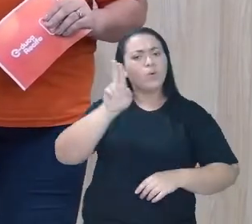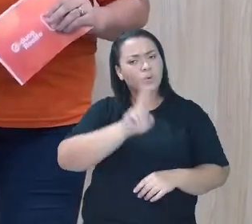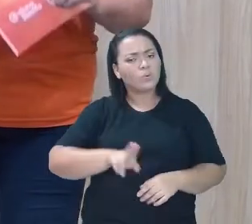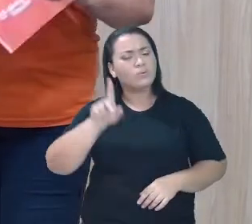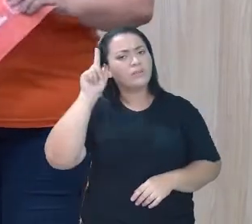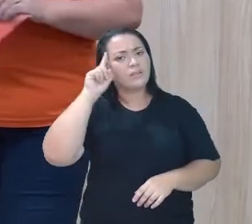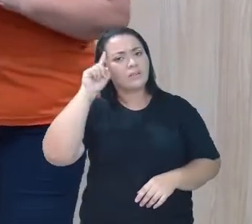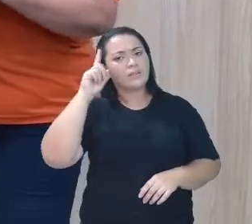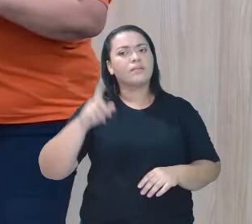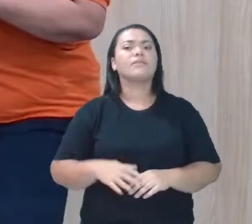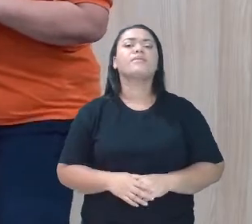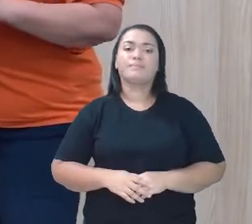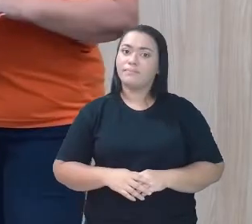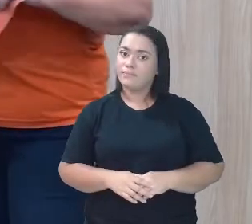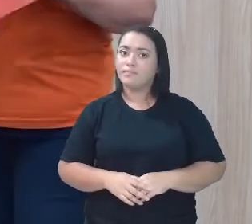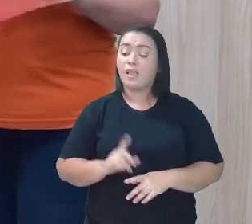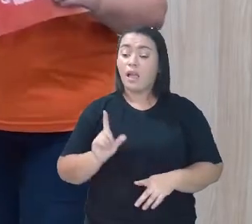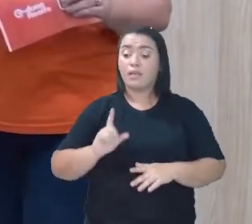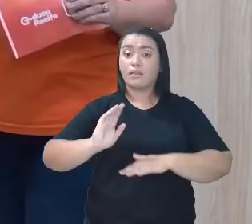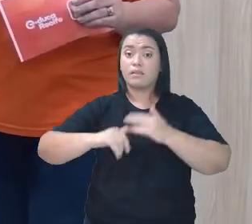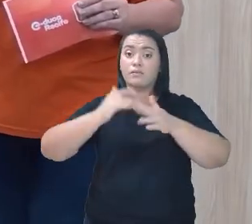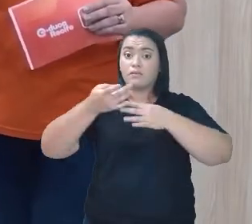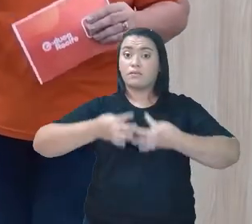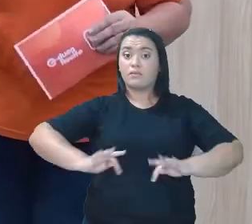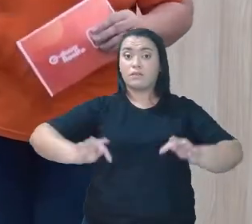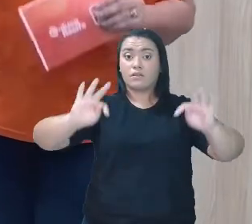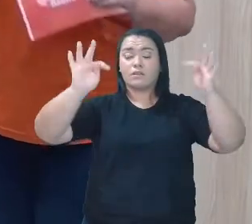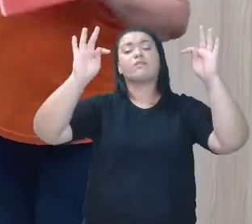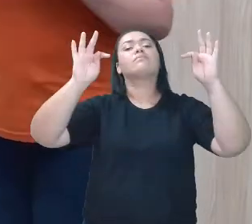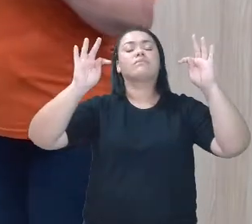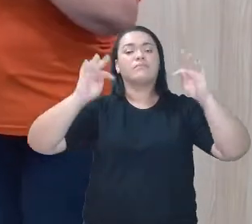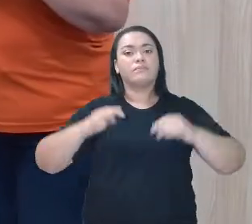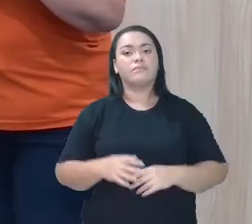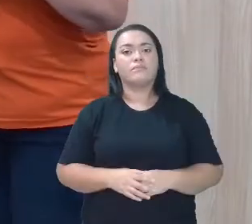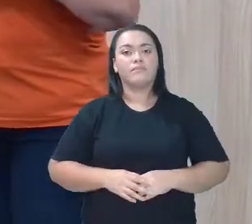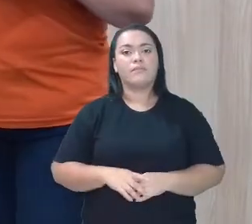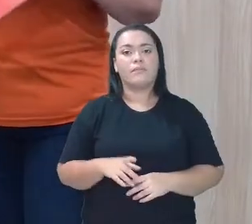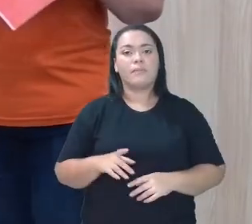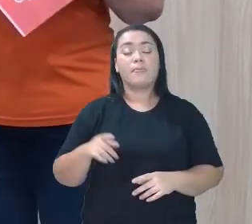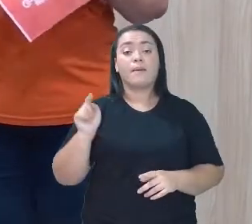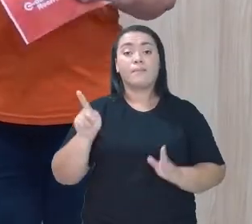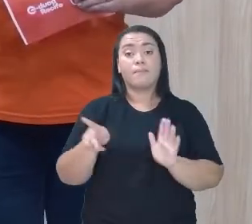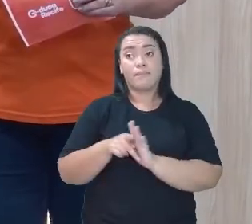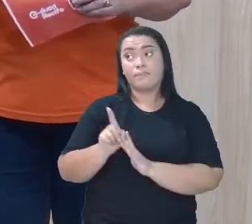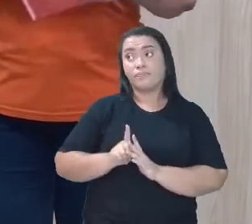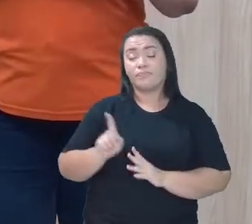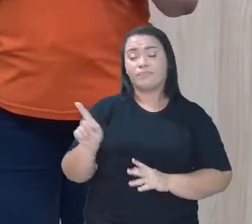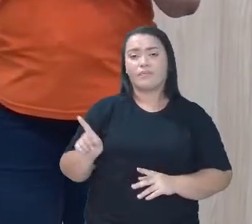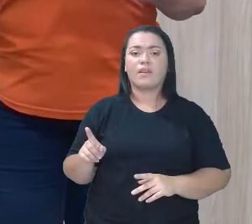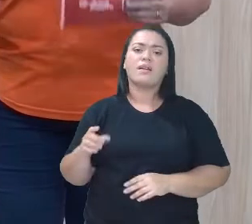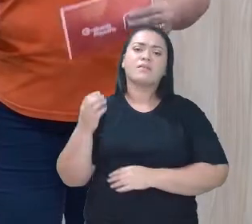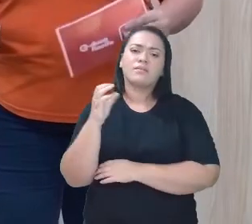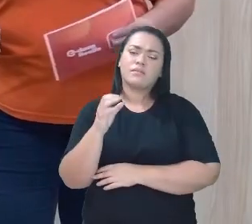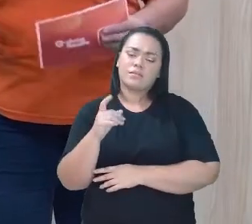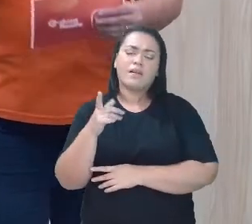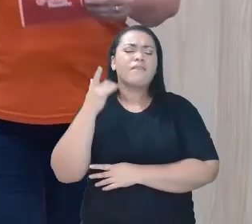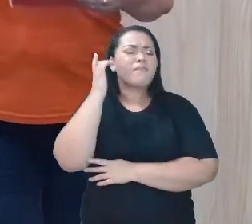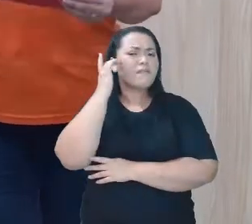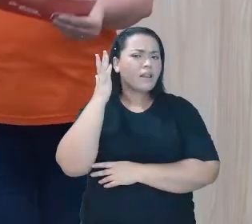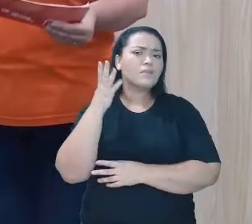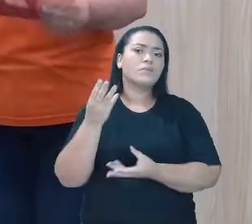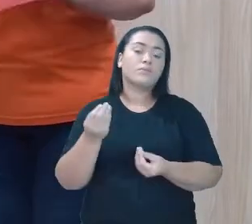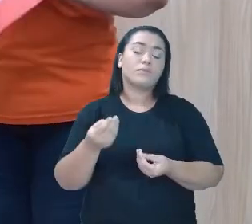dia. Então, a questão aí do desenvolvimento tecnológico, a astronomia, ela facilitou bastante,